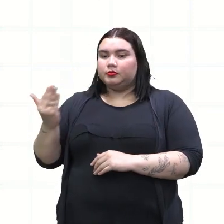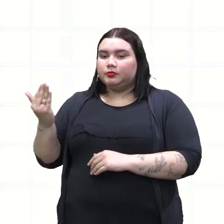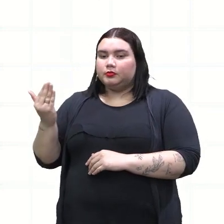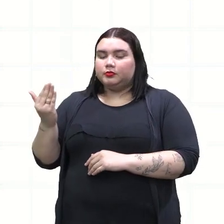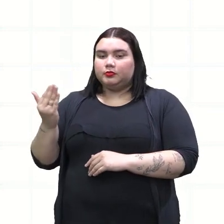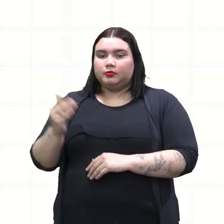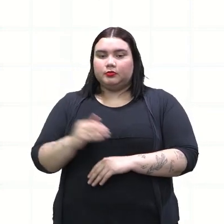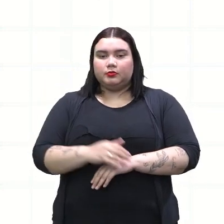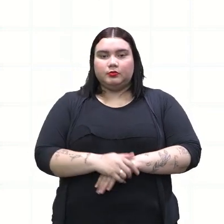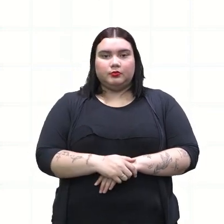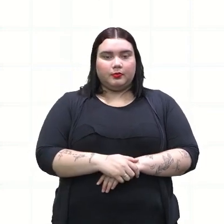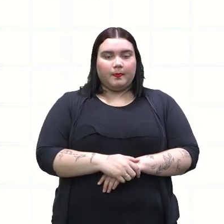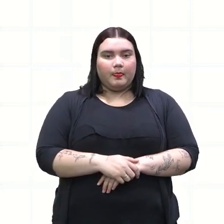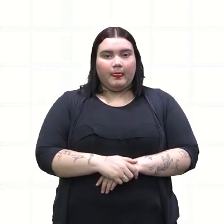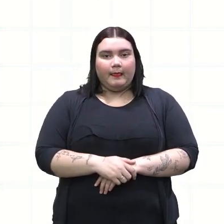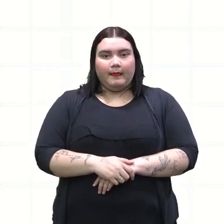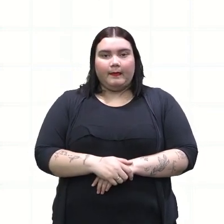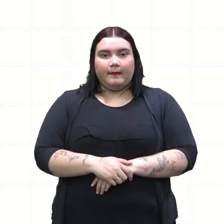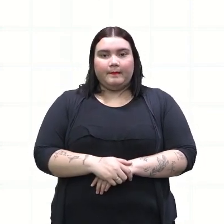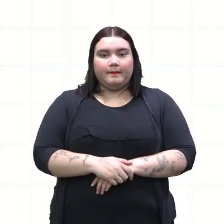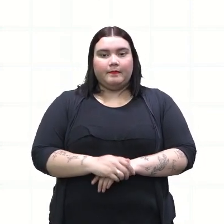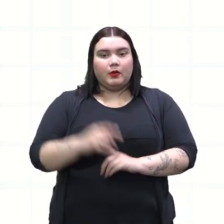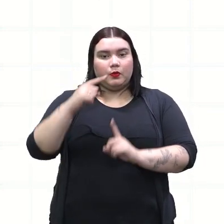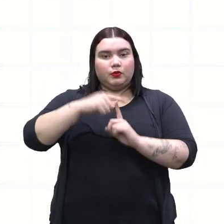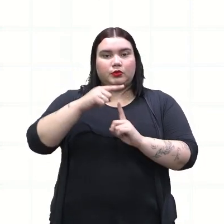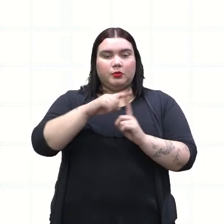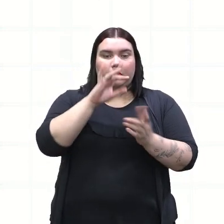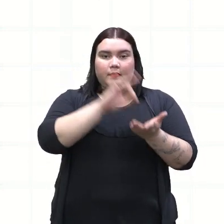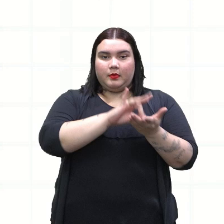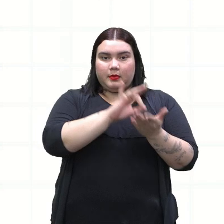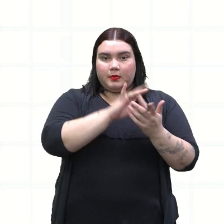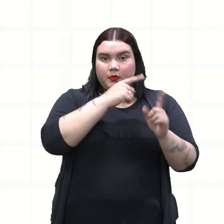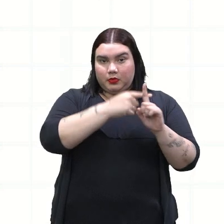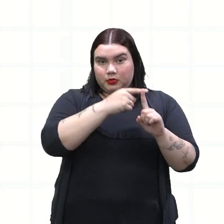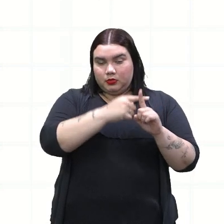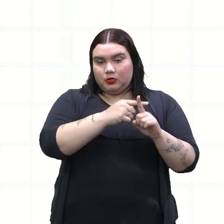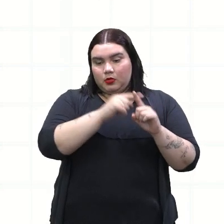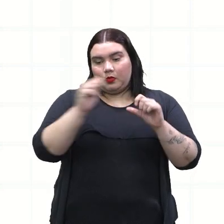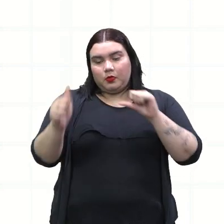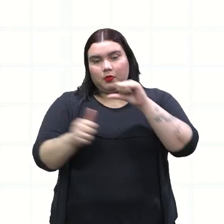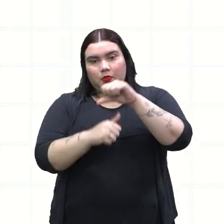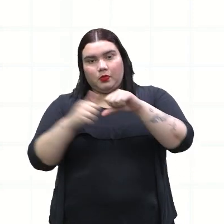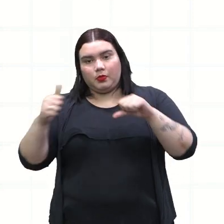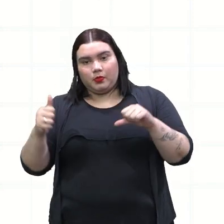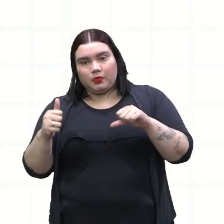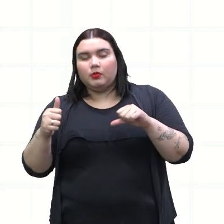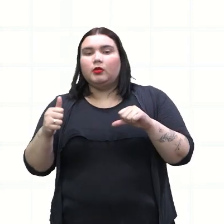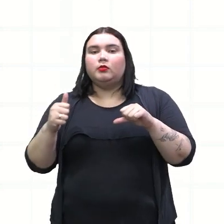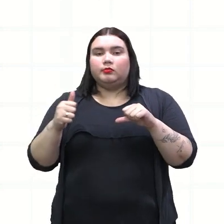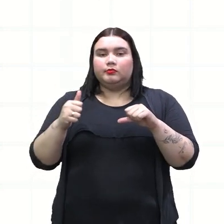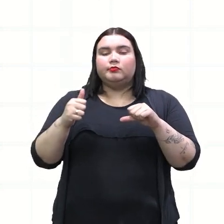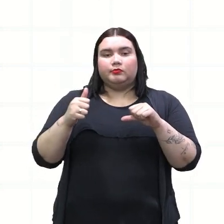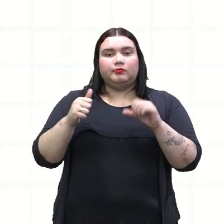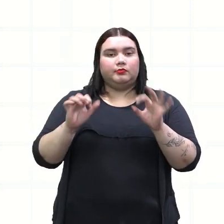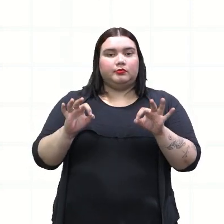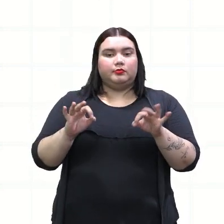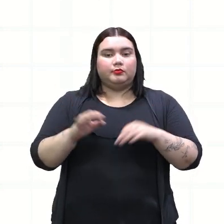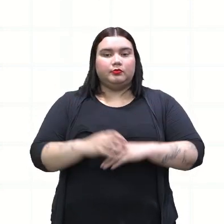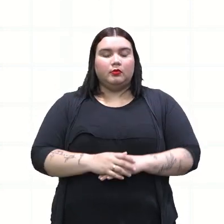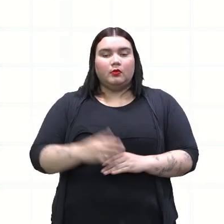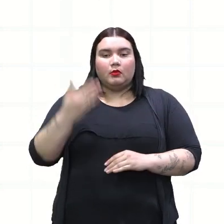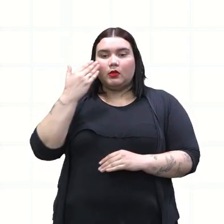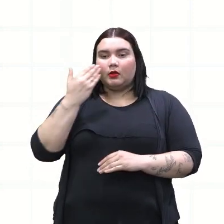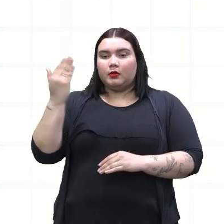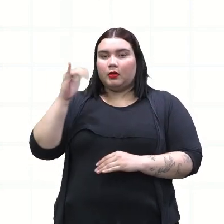engaged to holograms, que está na forma afirmativa, né? Que as pessoas vão se comprometer, né, com hologramas, como no caso aí